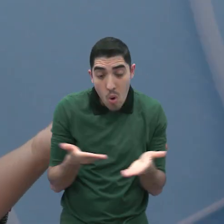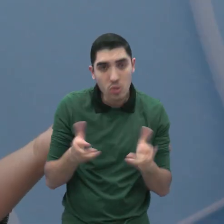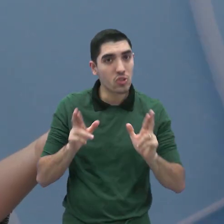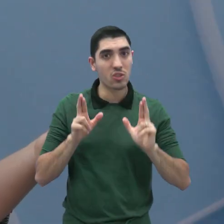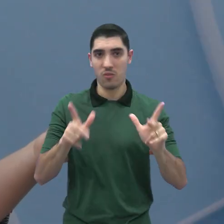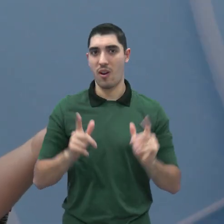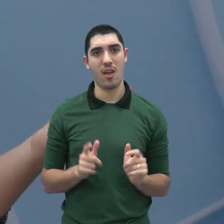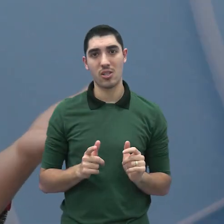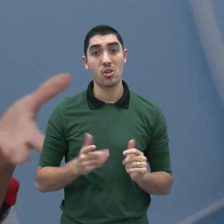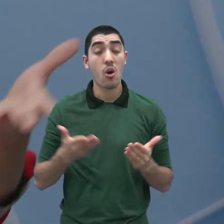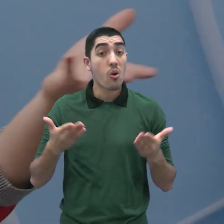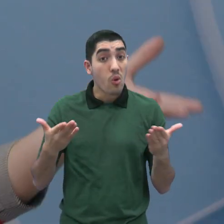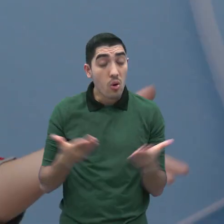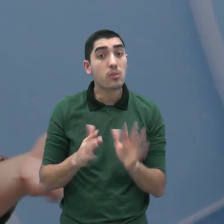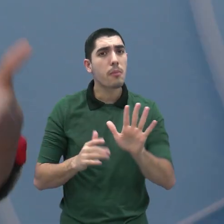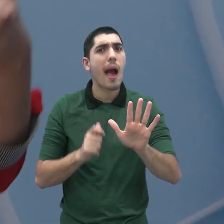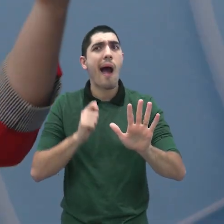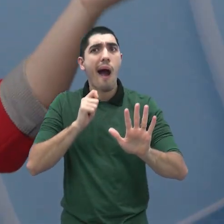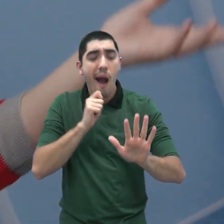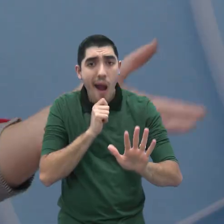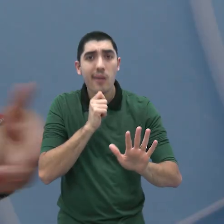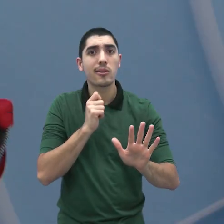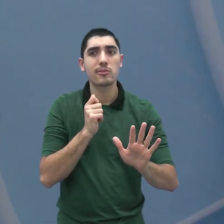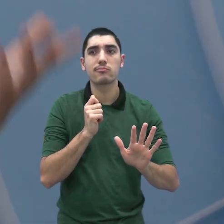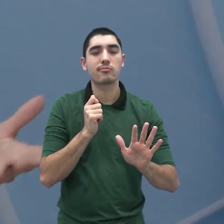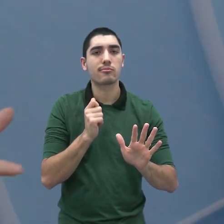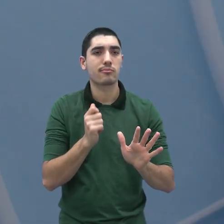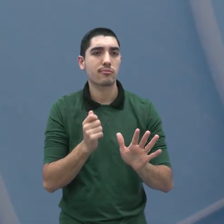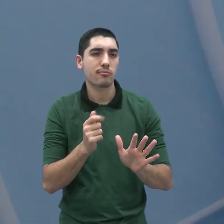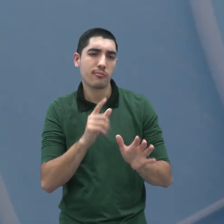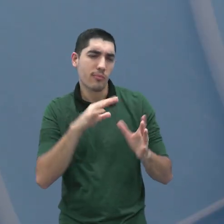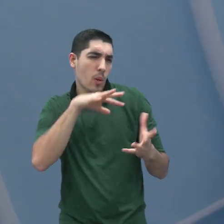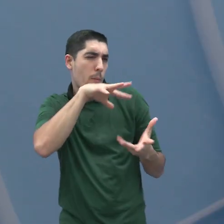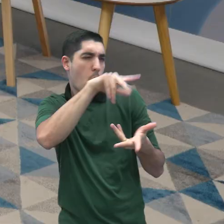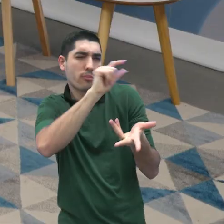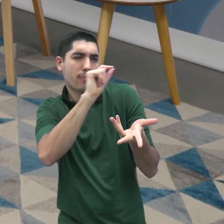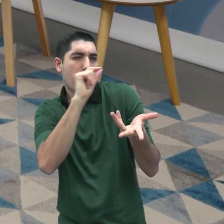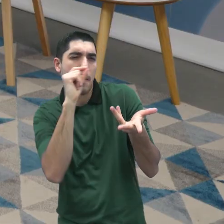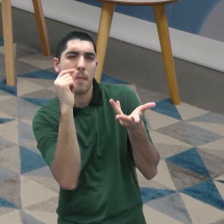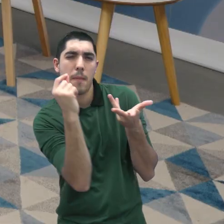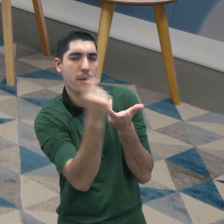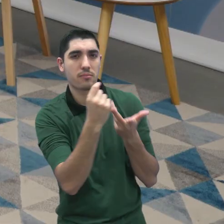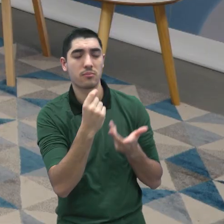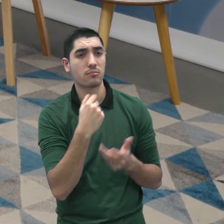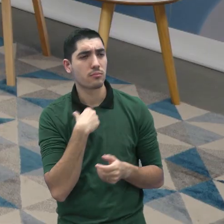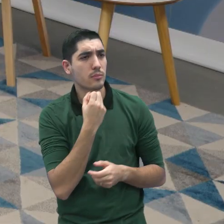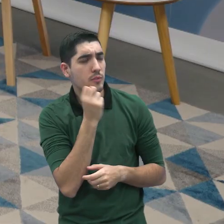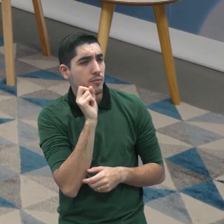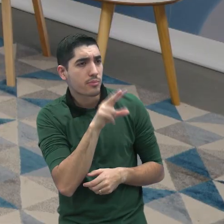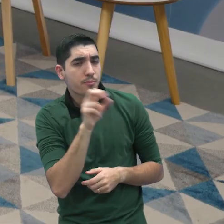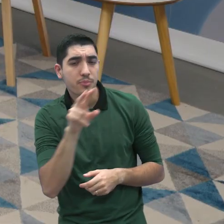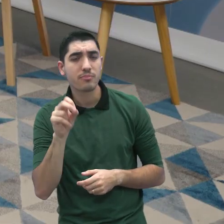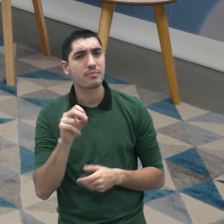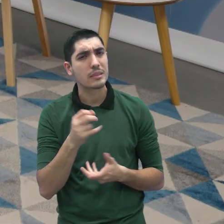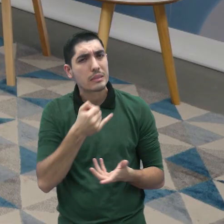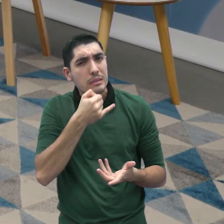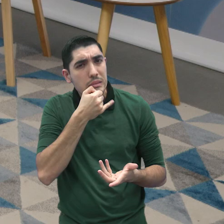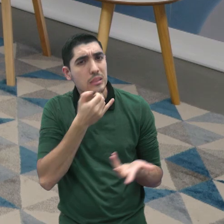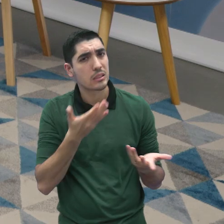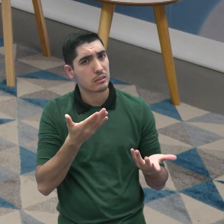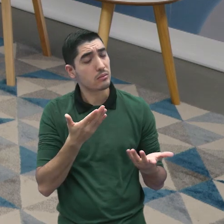tem se acirrado, né? A gente vê pela realidade, mundo afora, e isso é triste e muito preocupante,